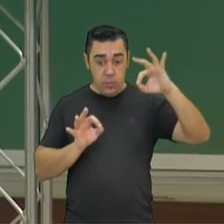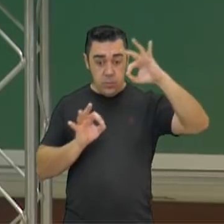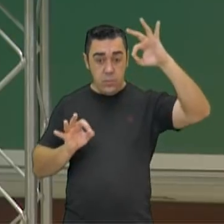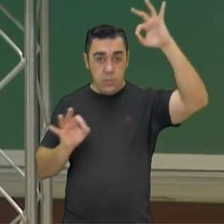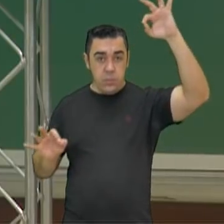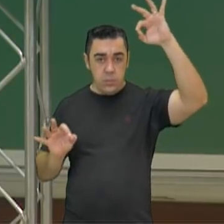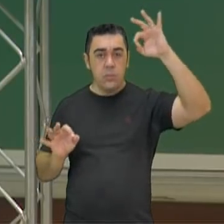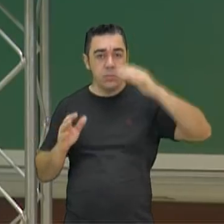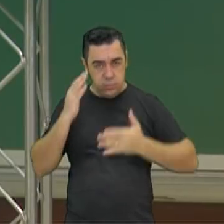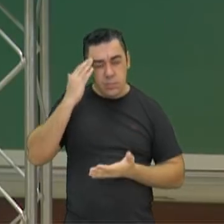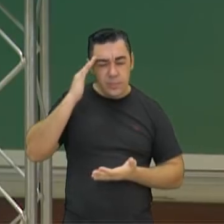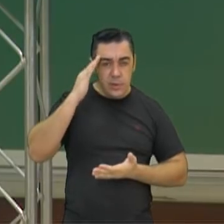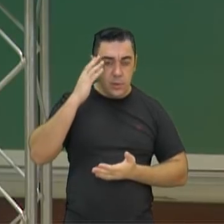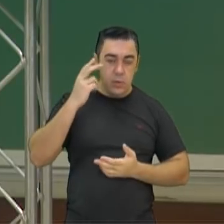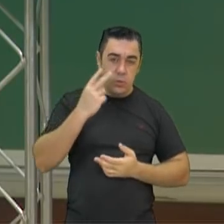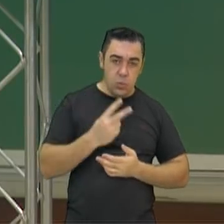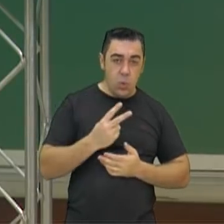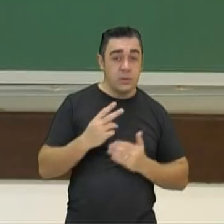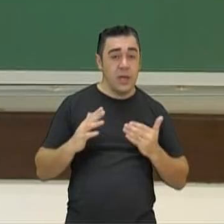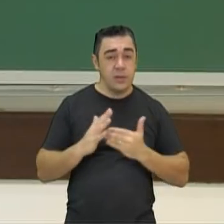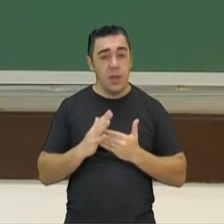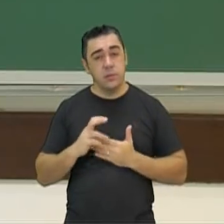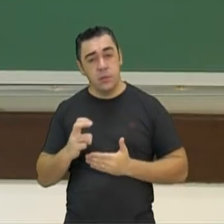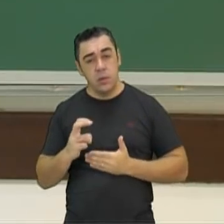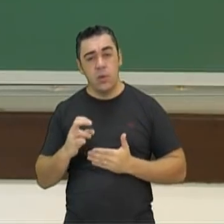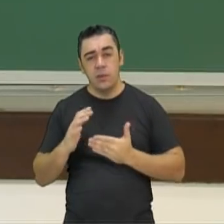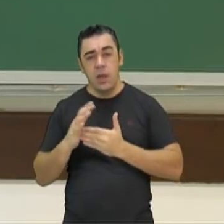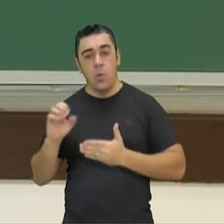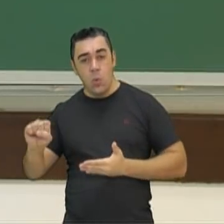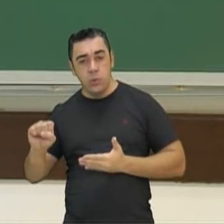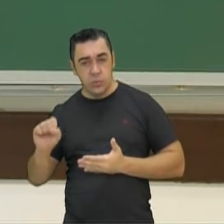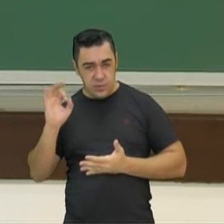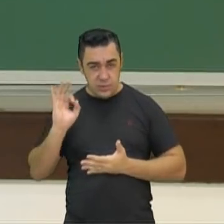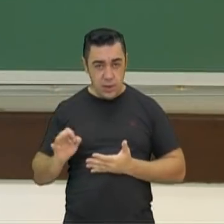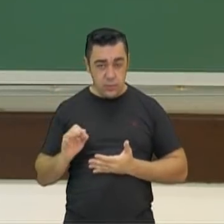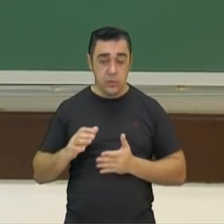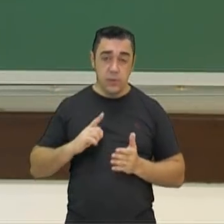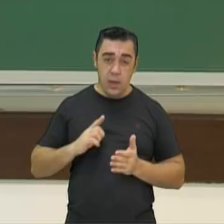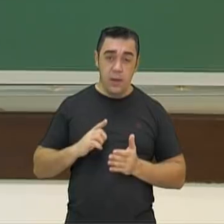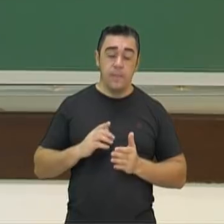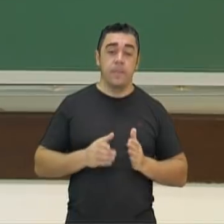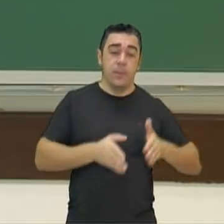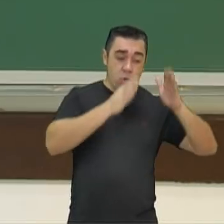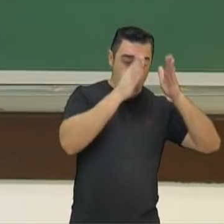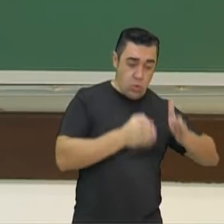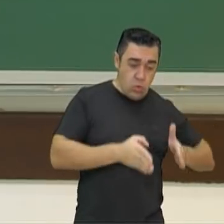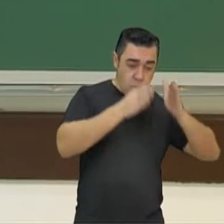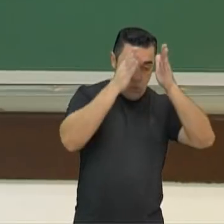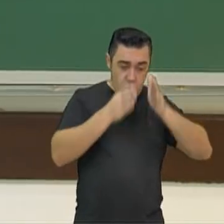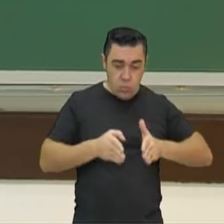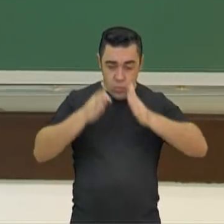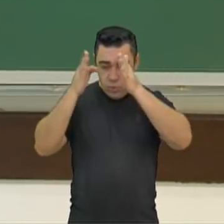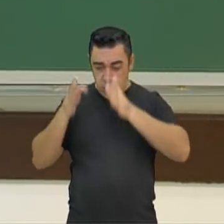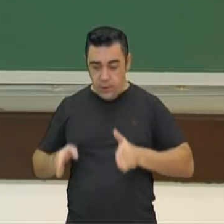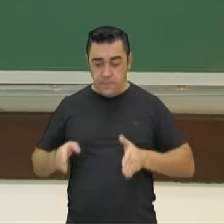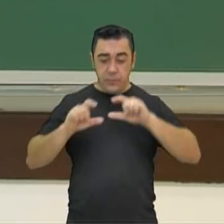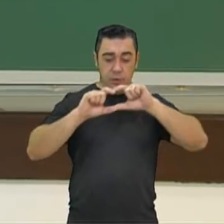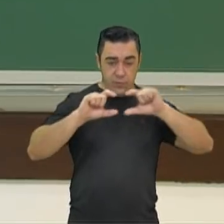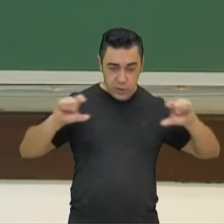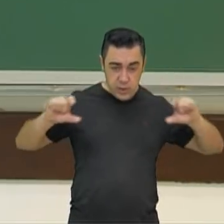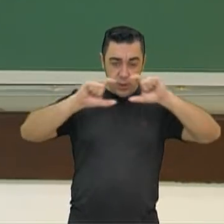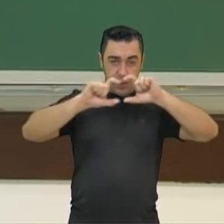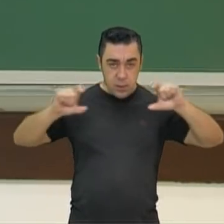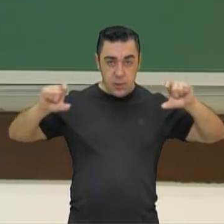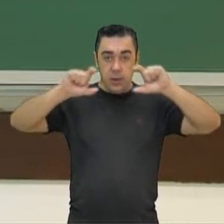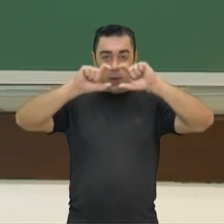4, de 5, até 8 lá. Então, isso tem que ficar gravado na tua cabeça. Coluna, fileira e diagonal. Por que você precisa